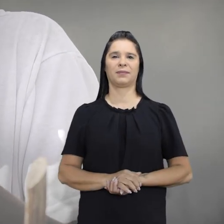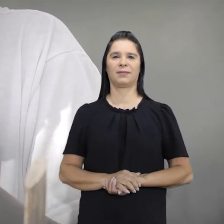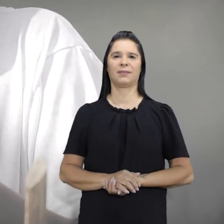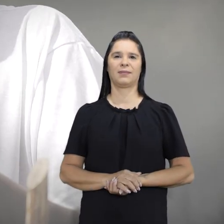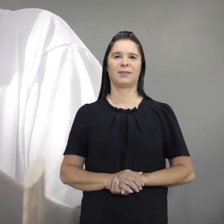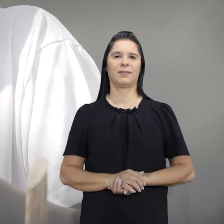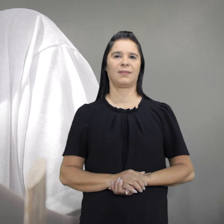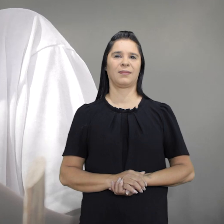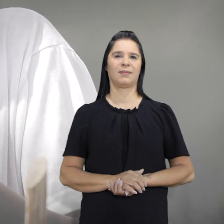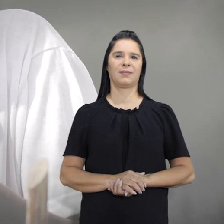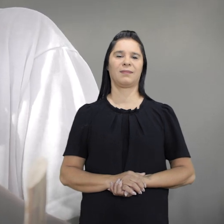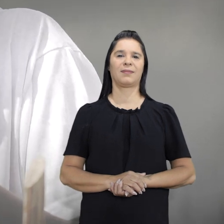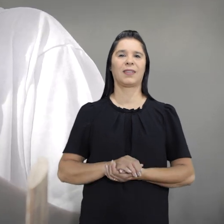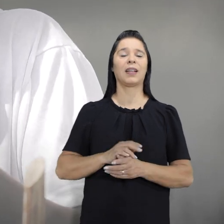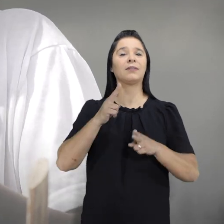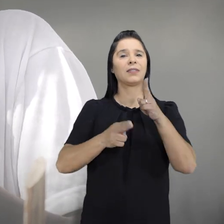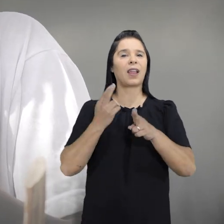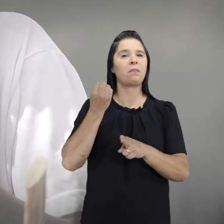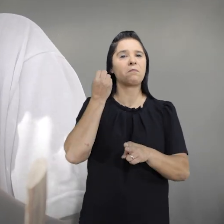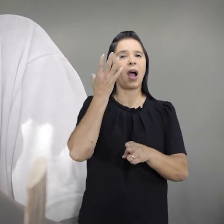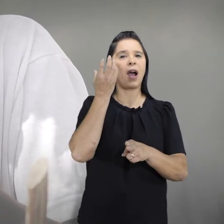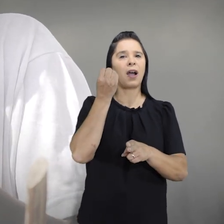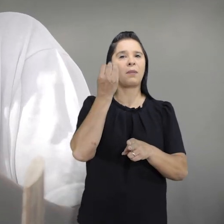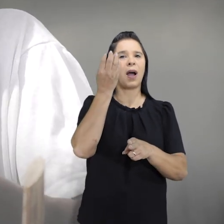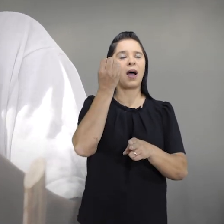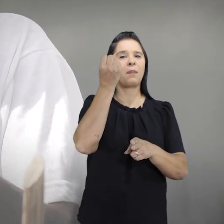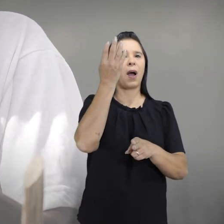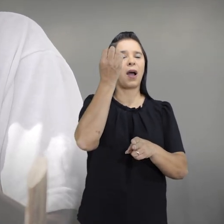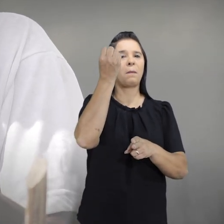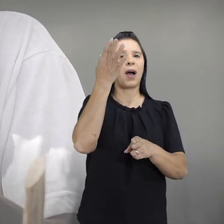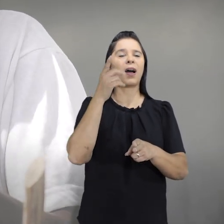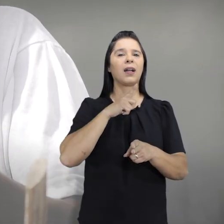chegando. Maria fumaça,